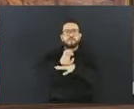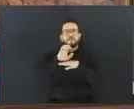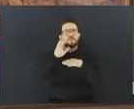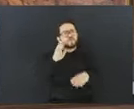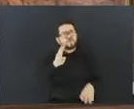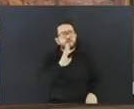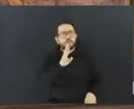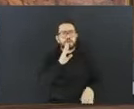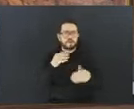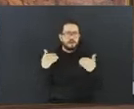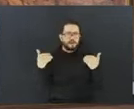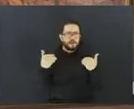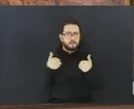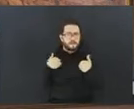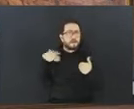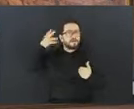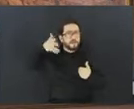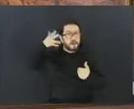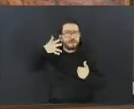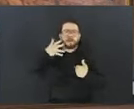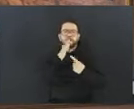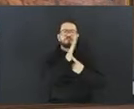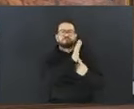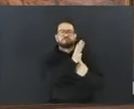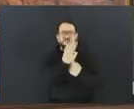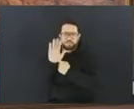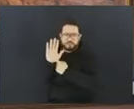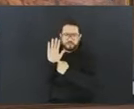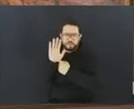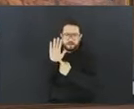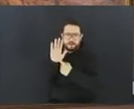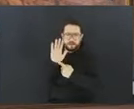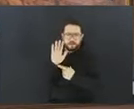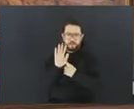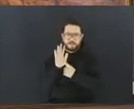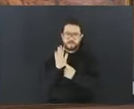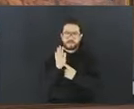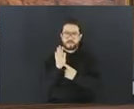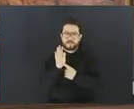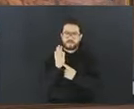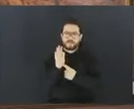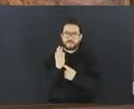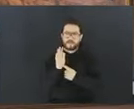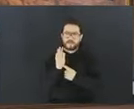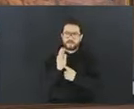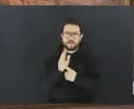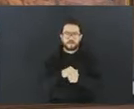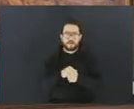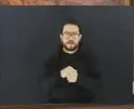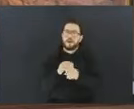minhas palestras... 30 segundos, vereador. De pedofilia. Mas a minha pergunta é, senhor comandante,